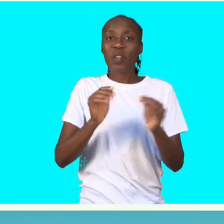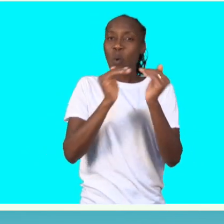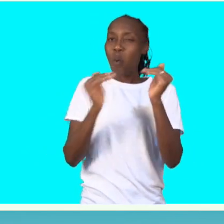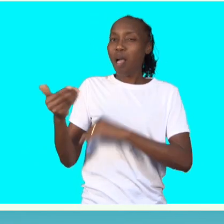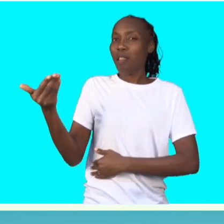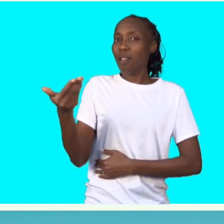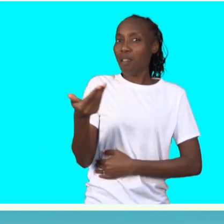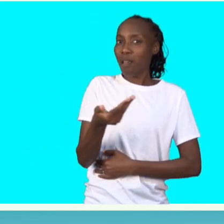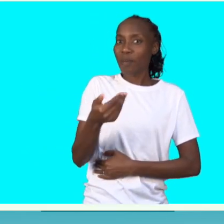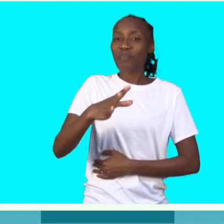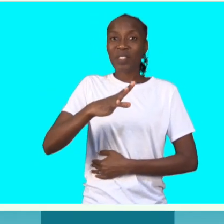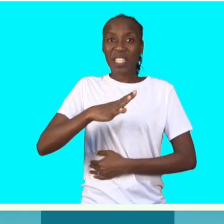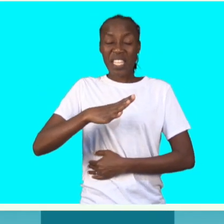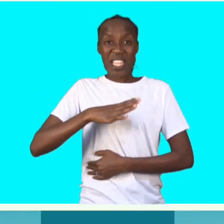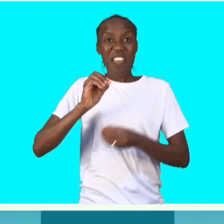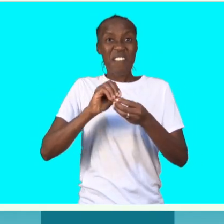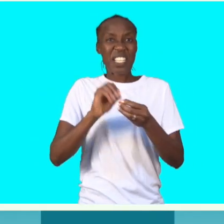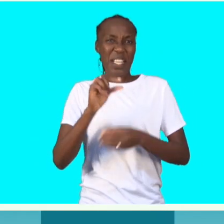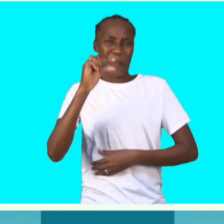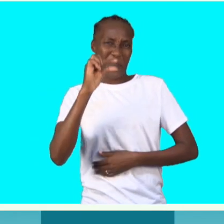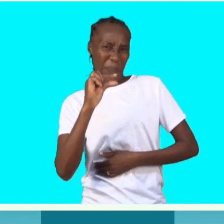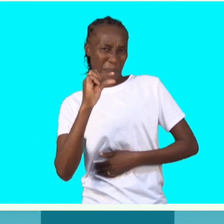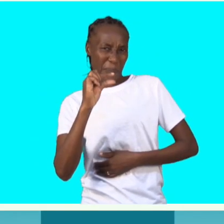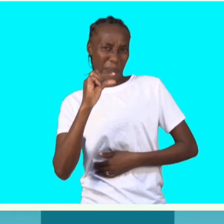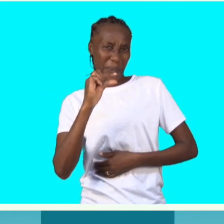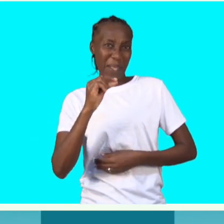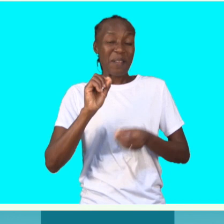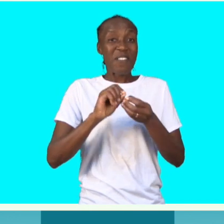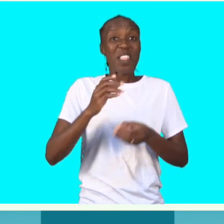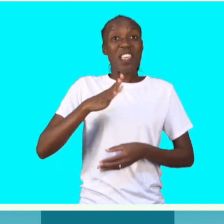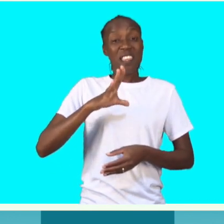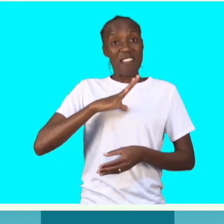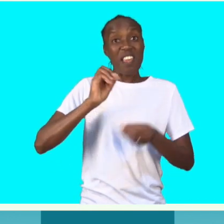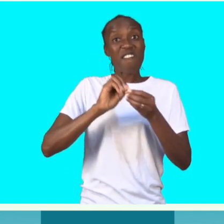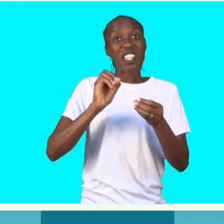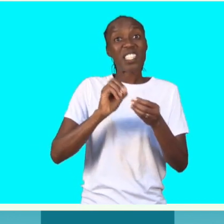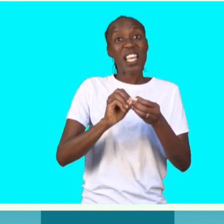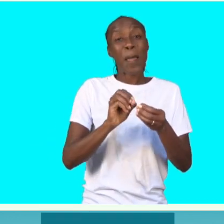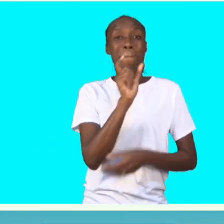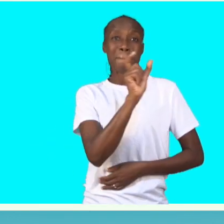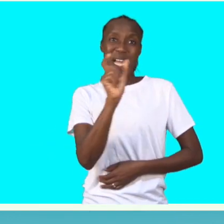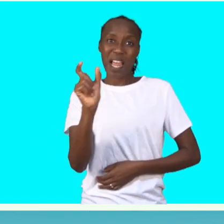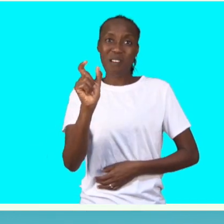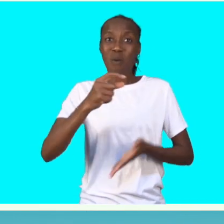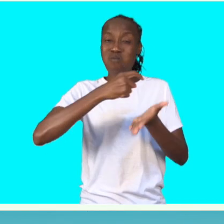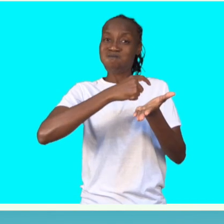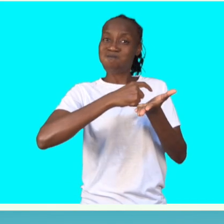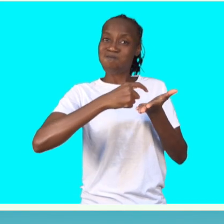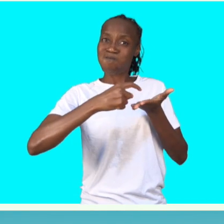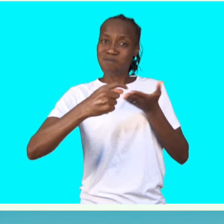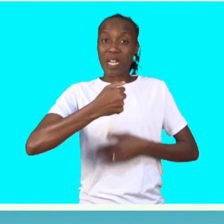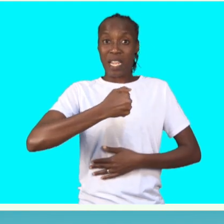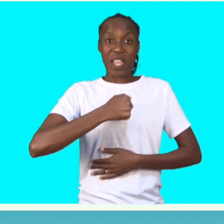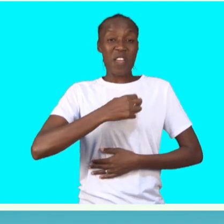desse género aqui. Com esta pequena placa e com as minhas escritas esboçadas. Vou